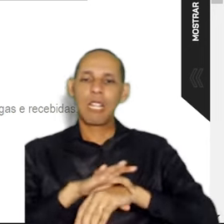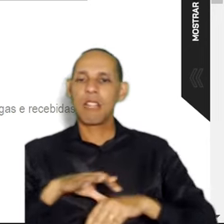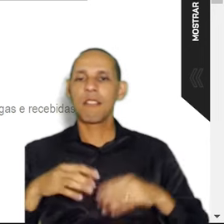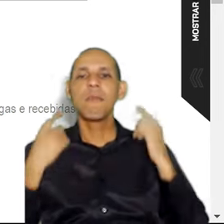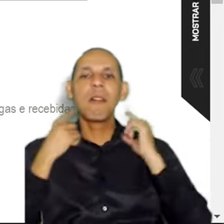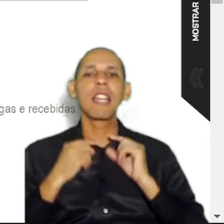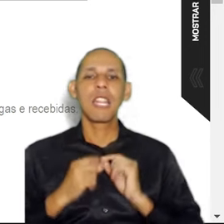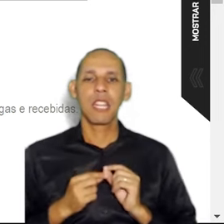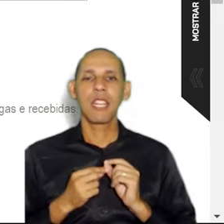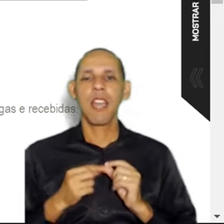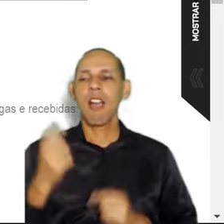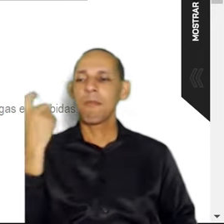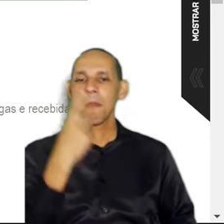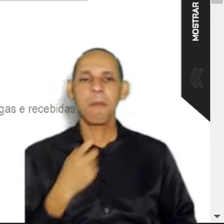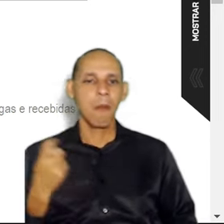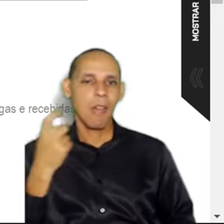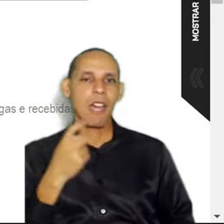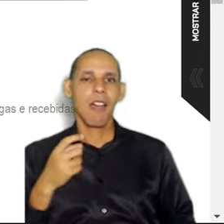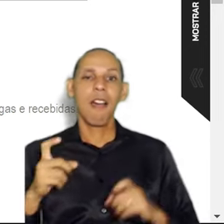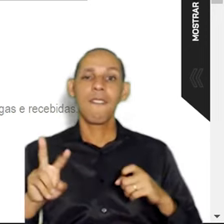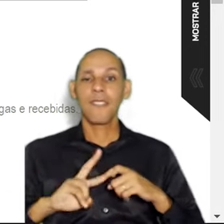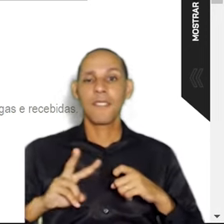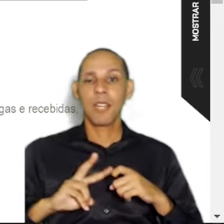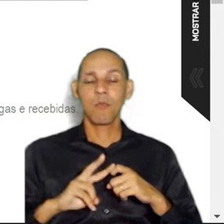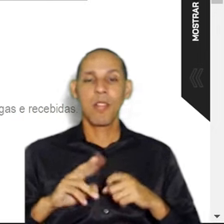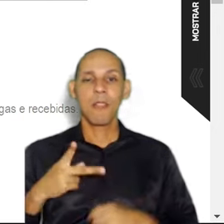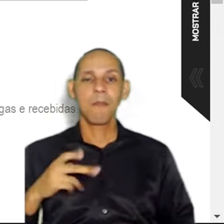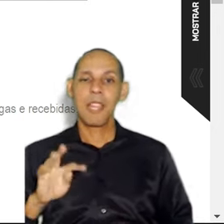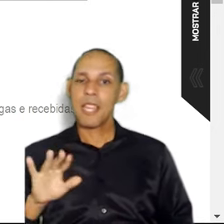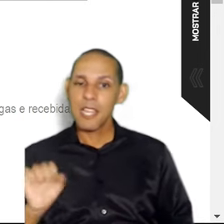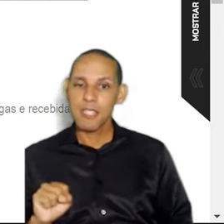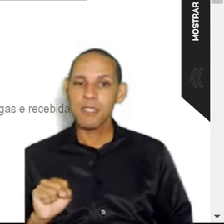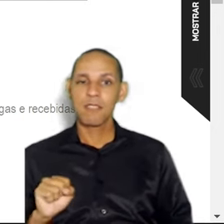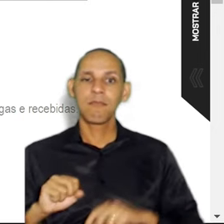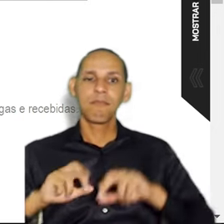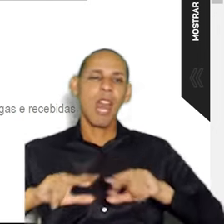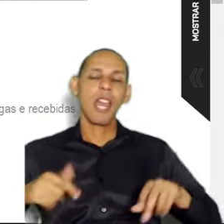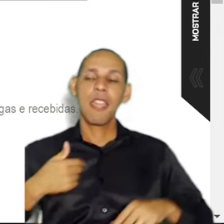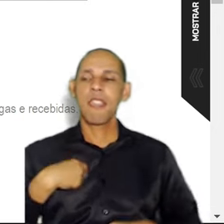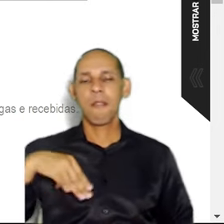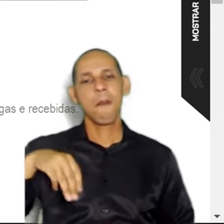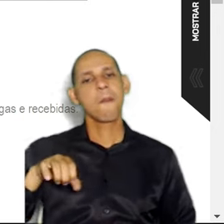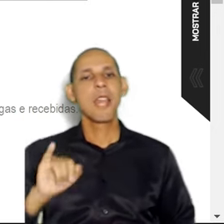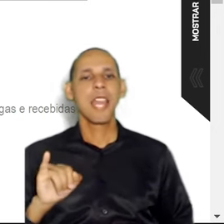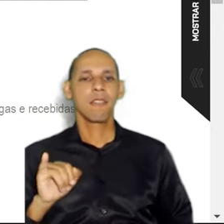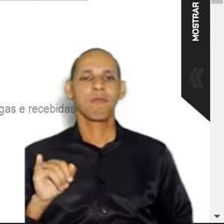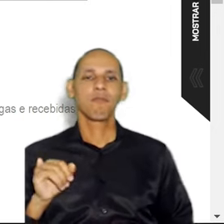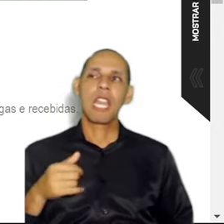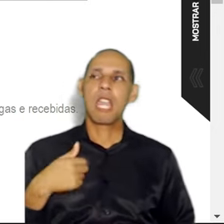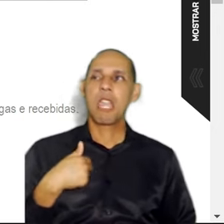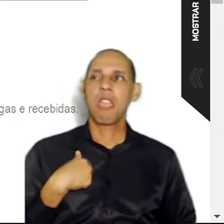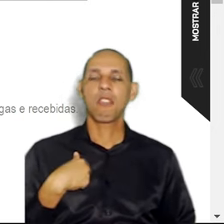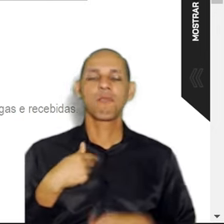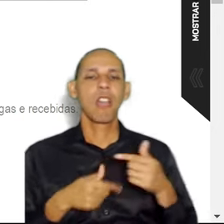veterinárias e pets prestad de serviços e me sou mei eu vendo eu trabalho com